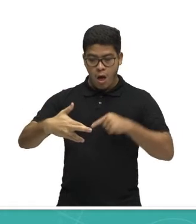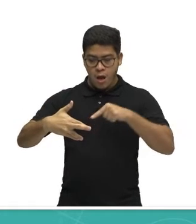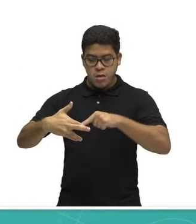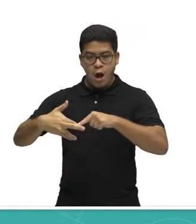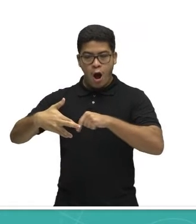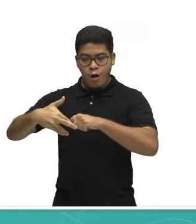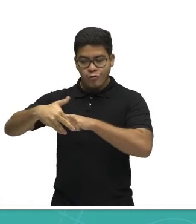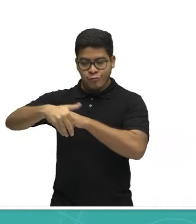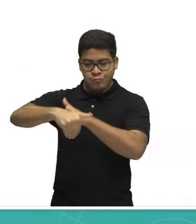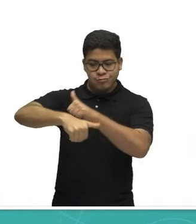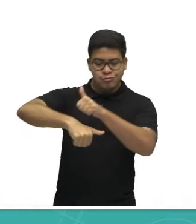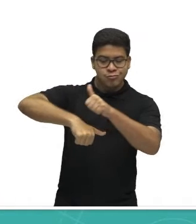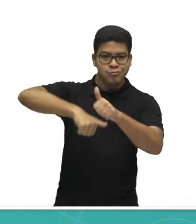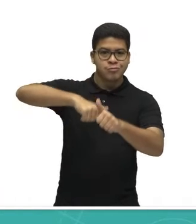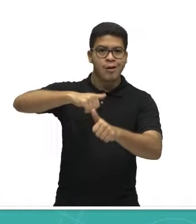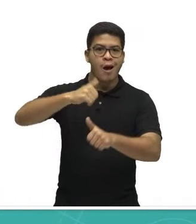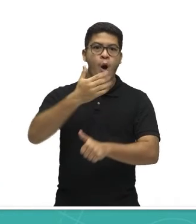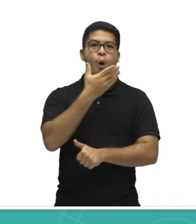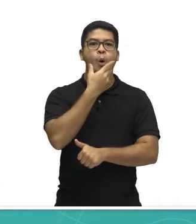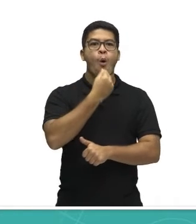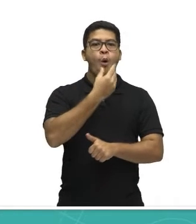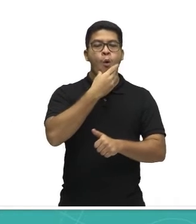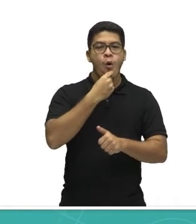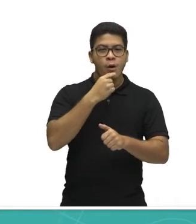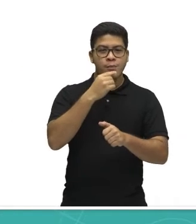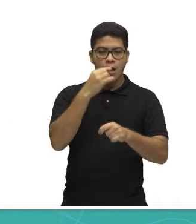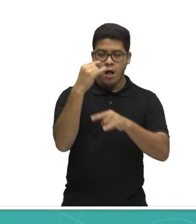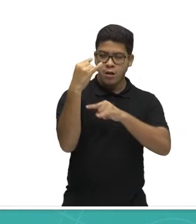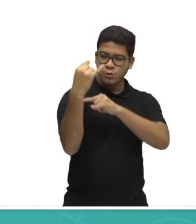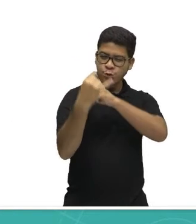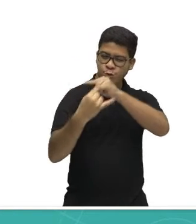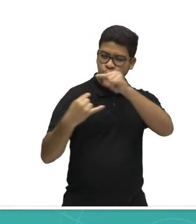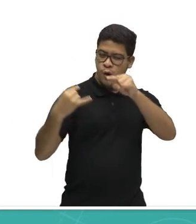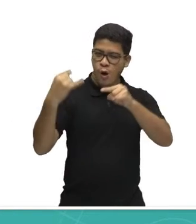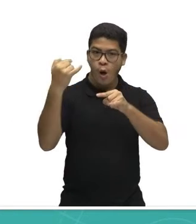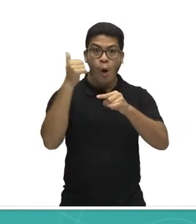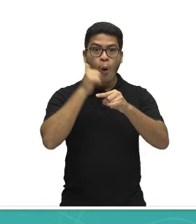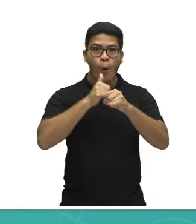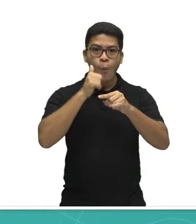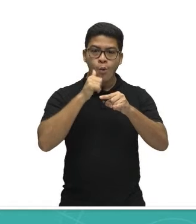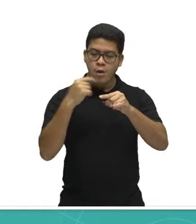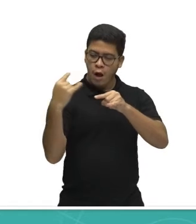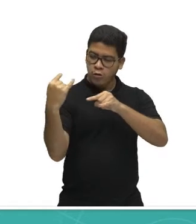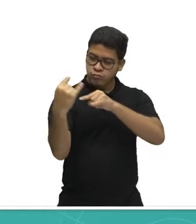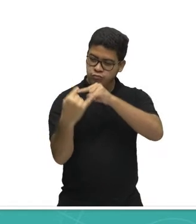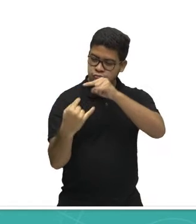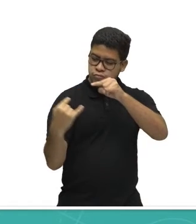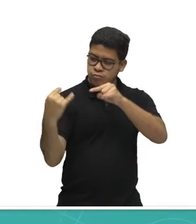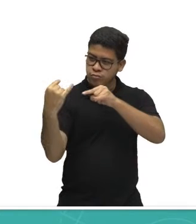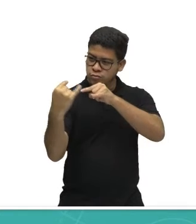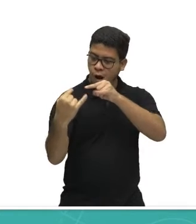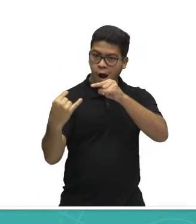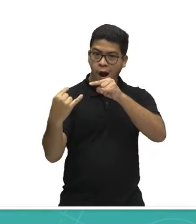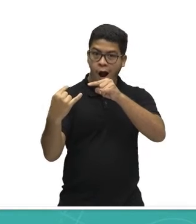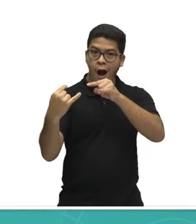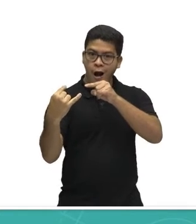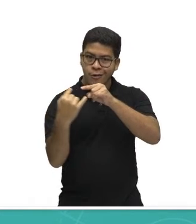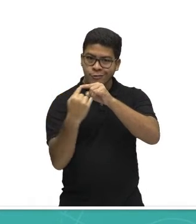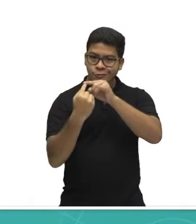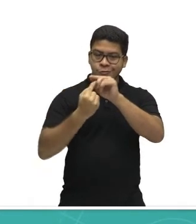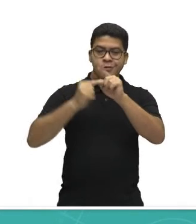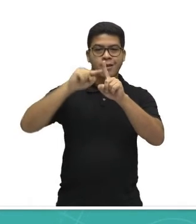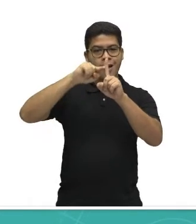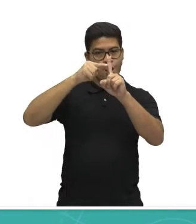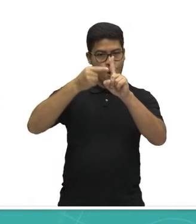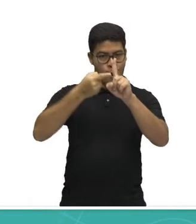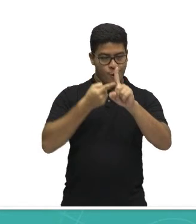para engravidá-las. Então, vamos chamar aqui que é o nosso Boto, certo? O Boto ele se transforma num